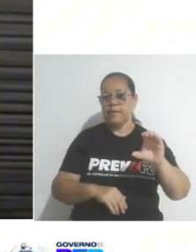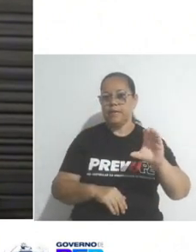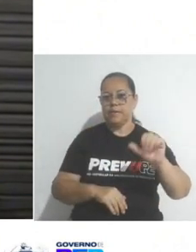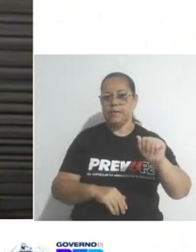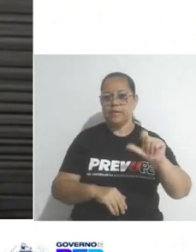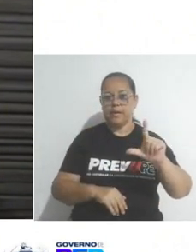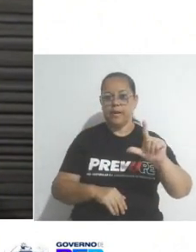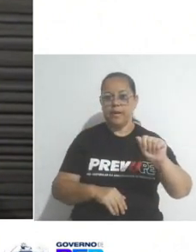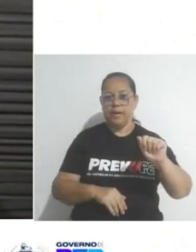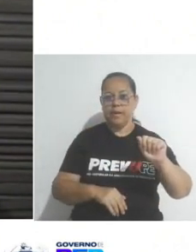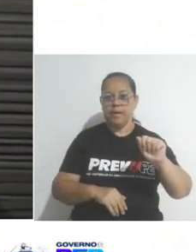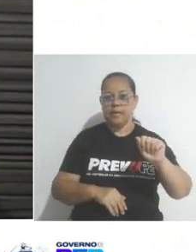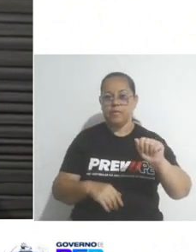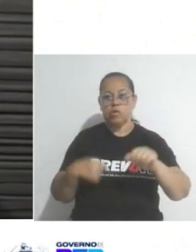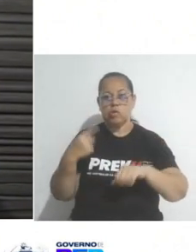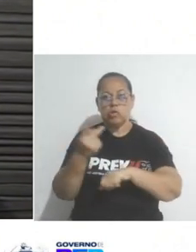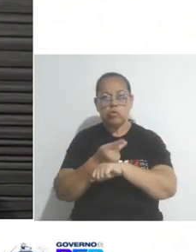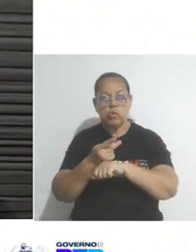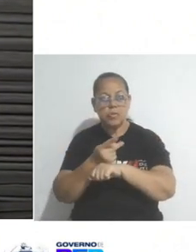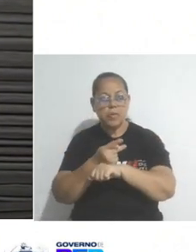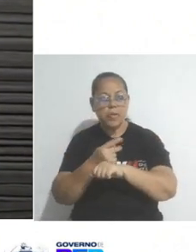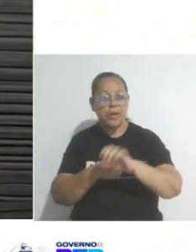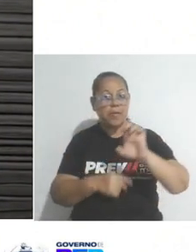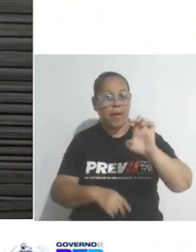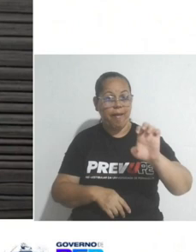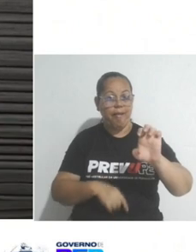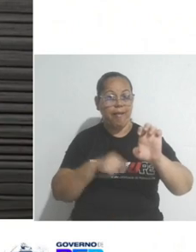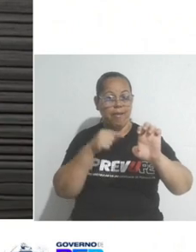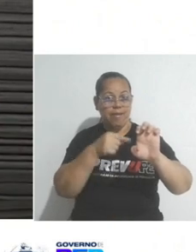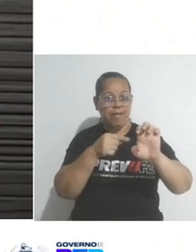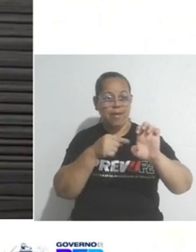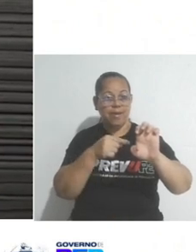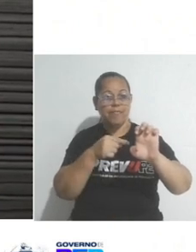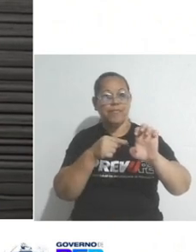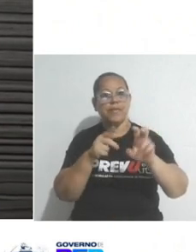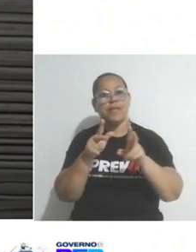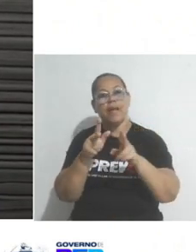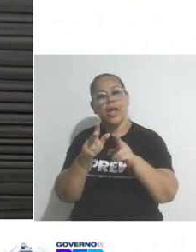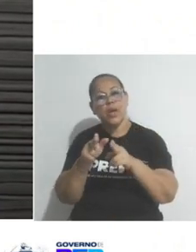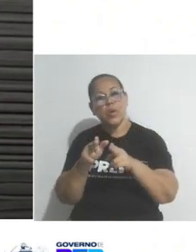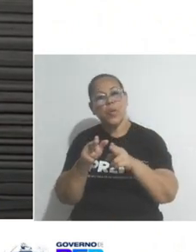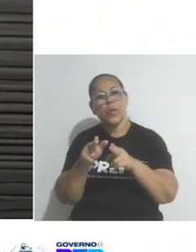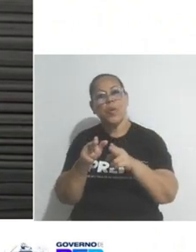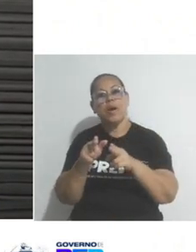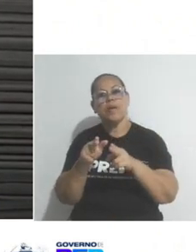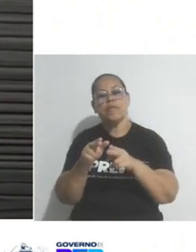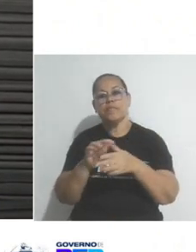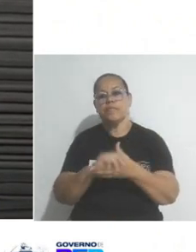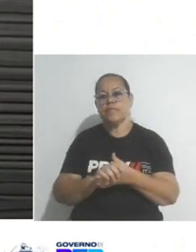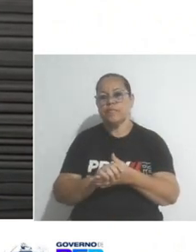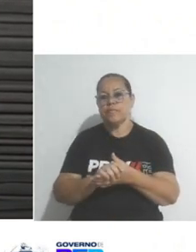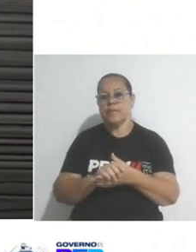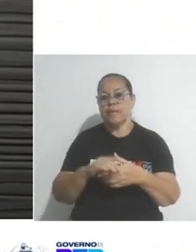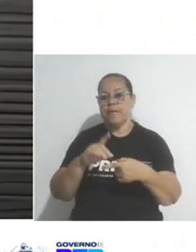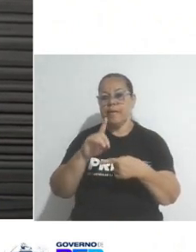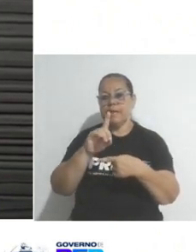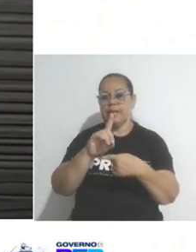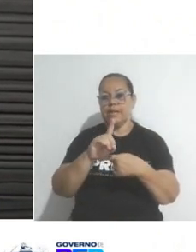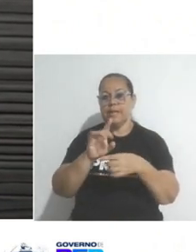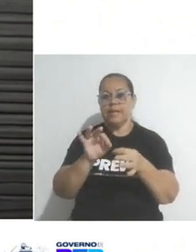quando a gente está procurando a escala obviamente é igual a distância no mapa